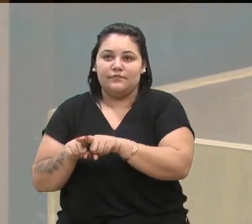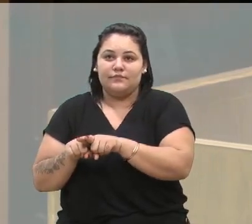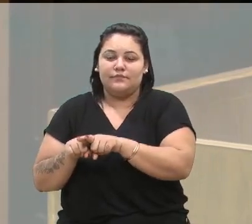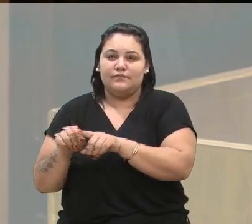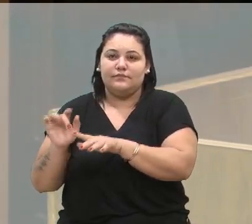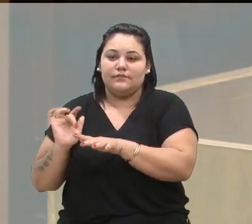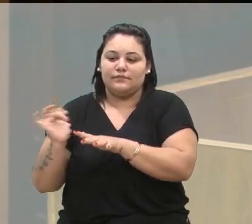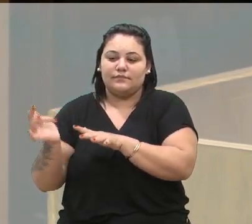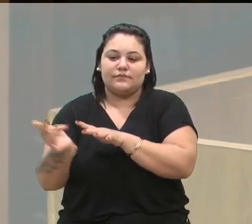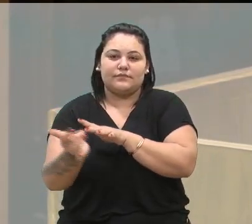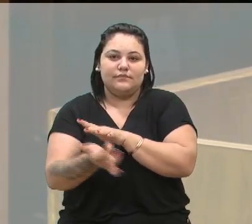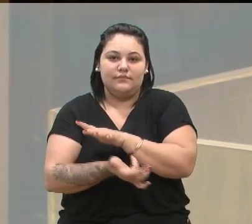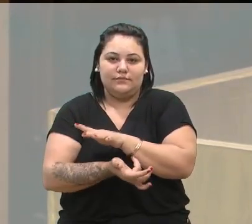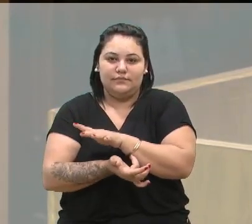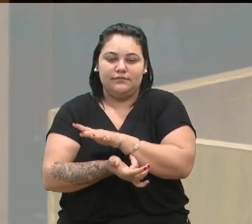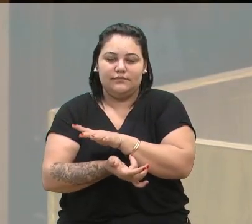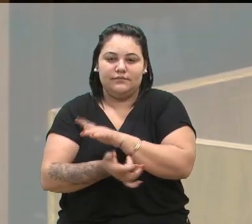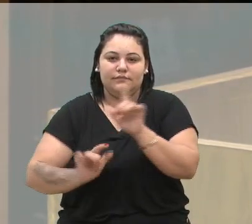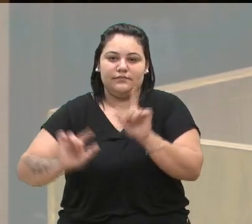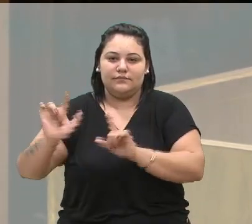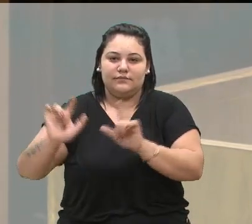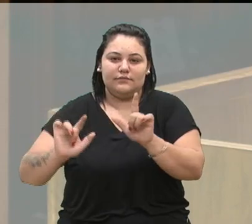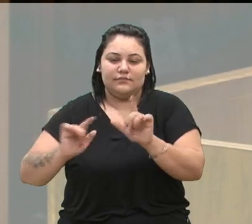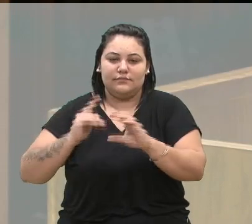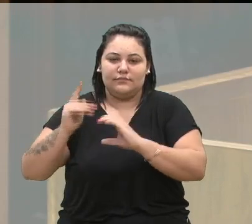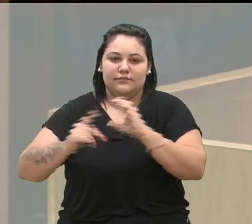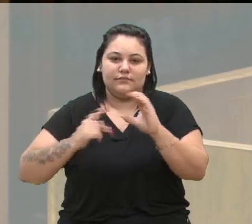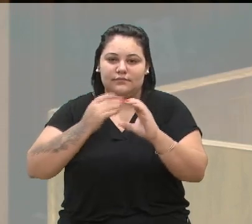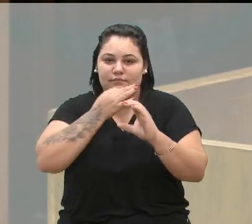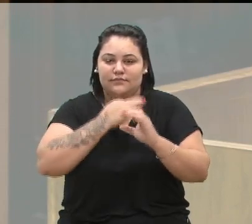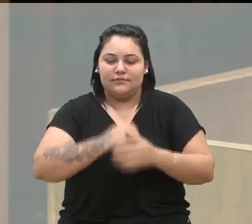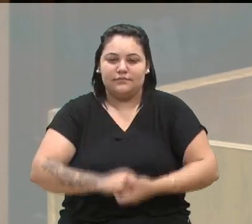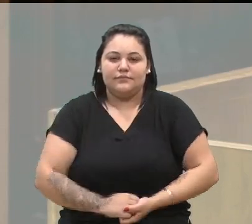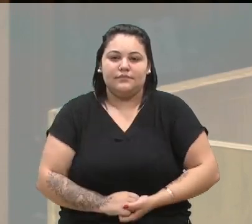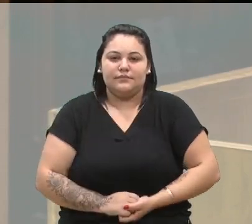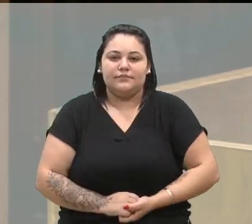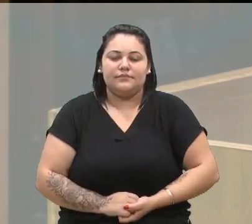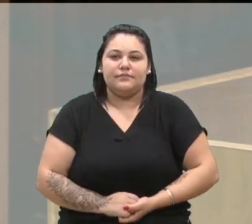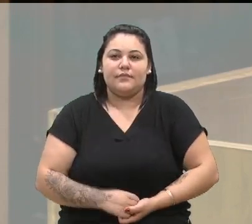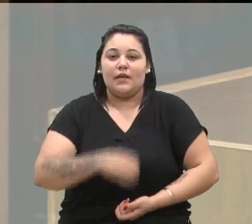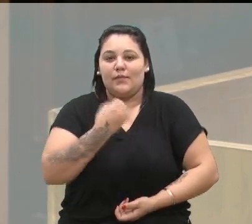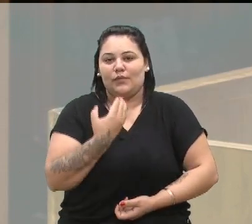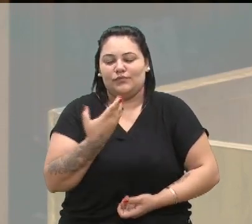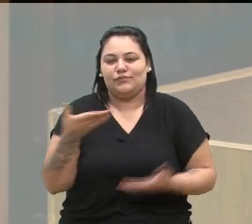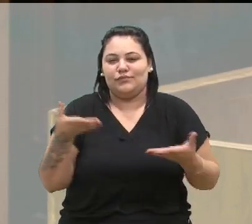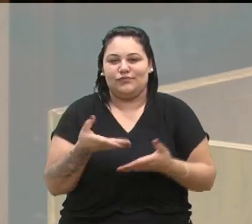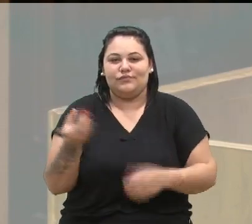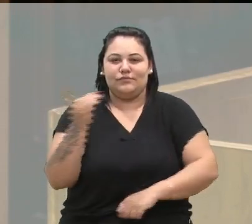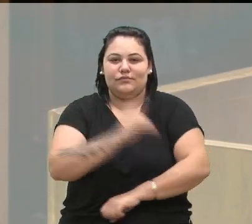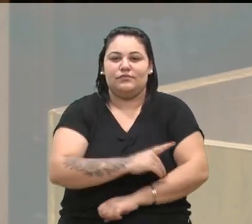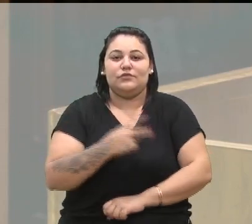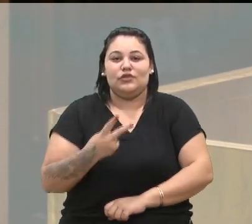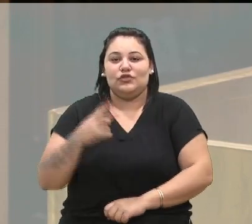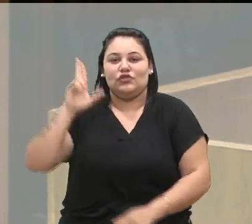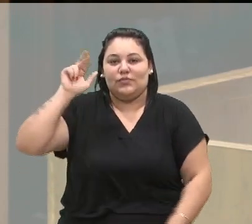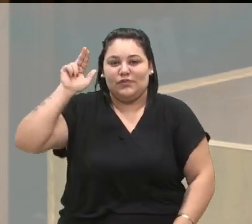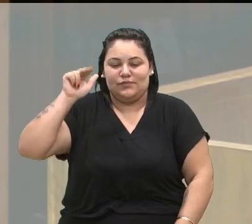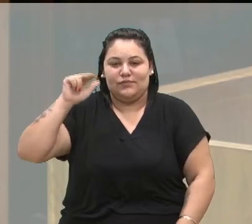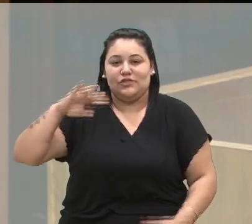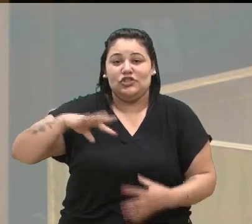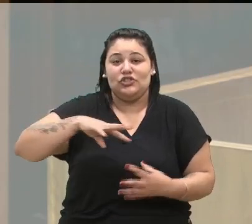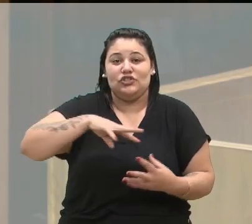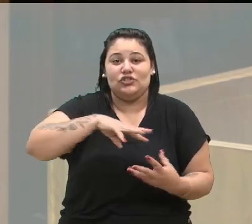pelas redes oficiais da TV Câmara Caxias do Sul. Bom, hoje é dia 2 de abril, Dia Mundial